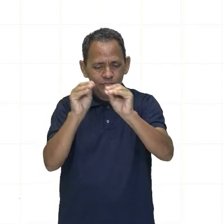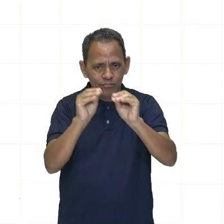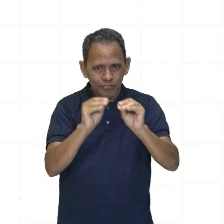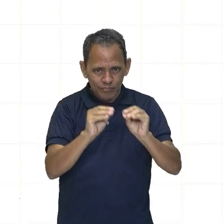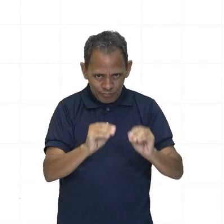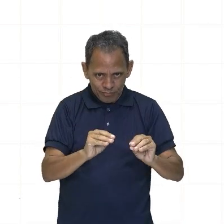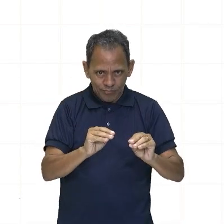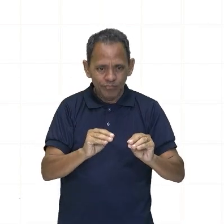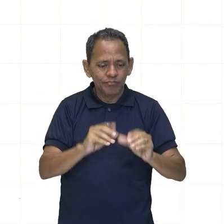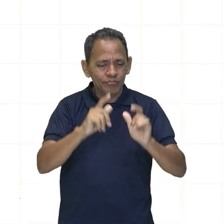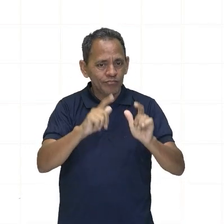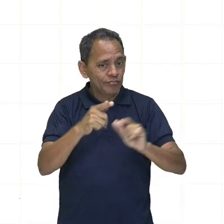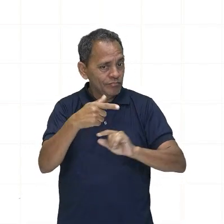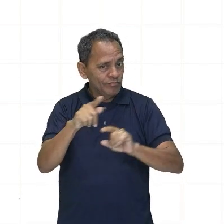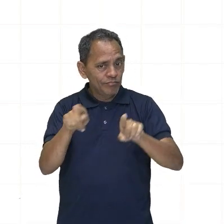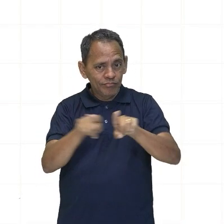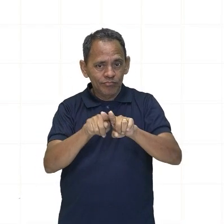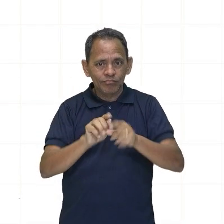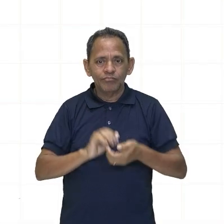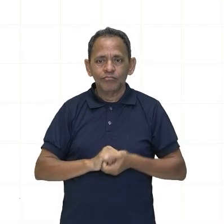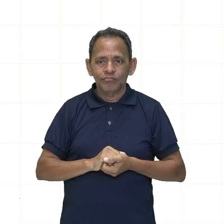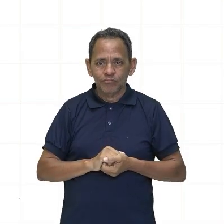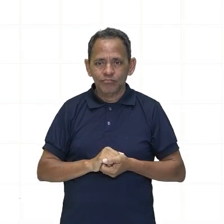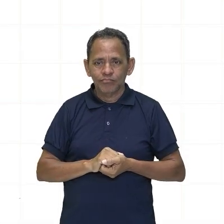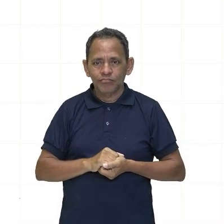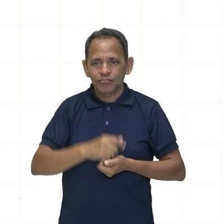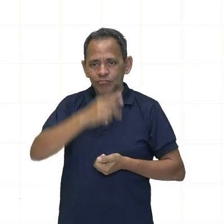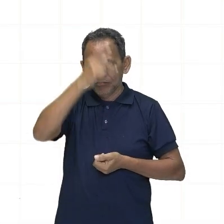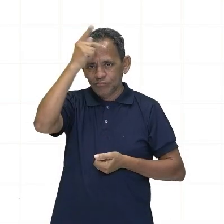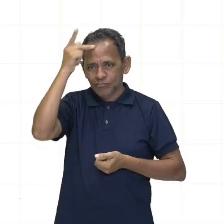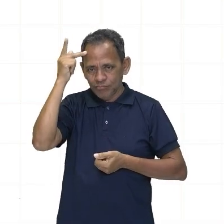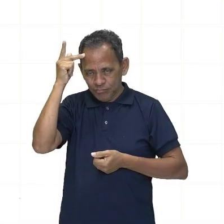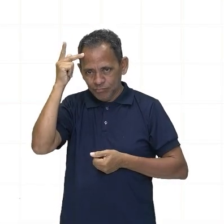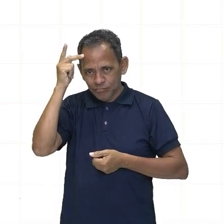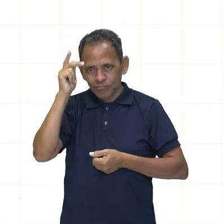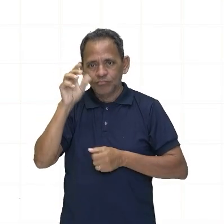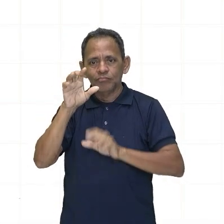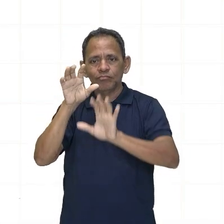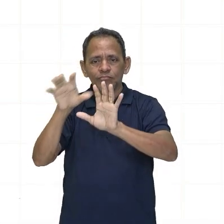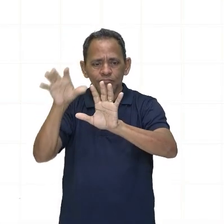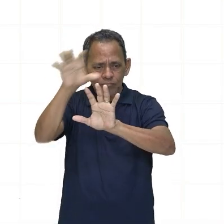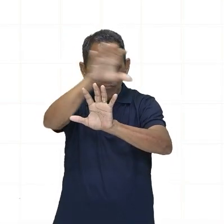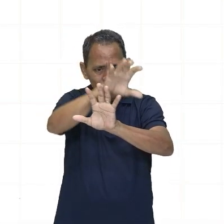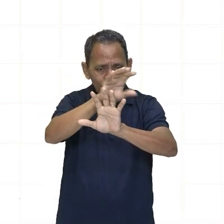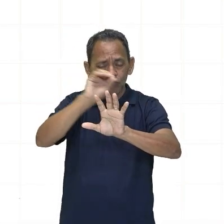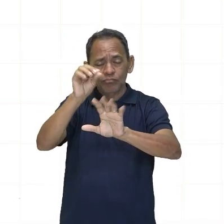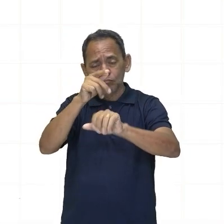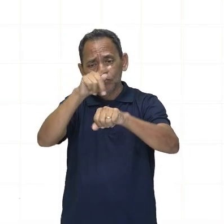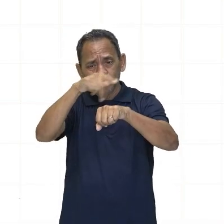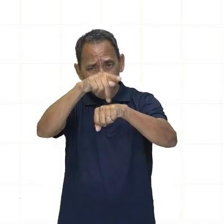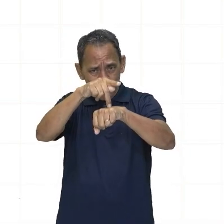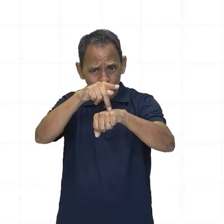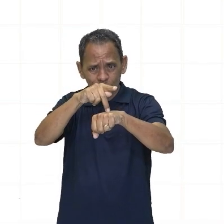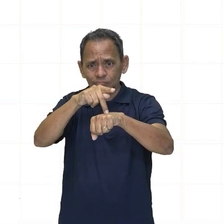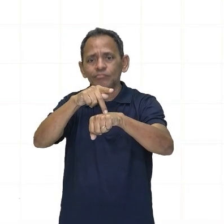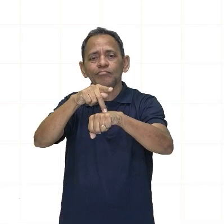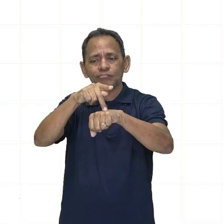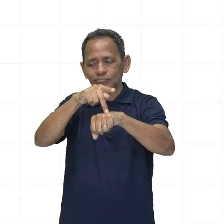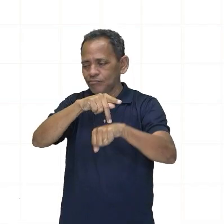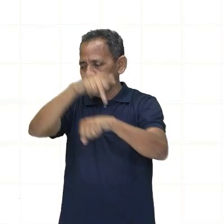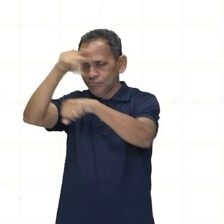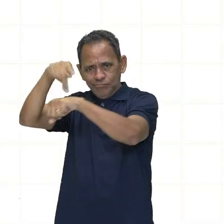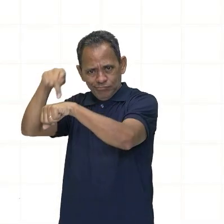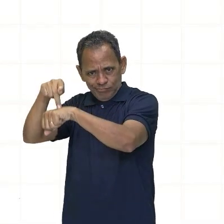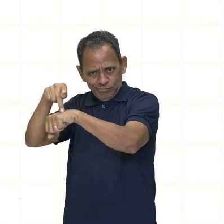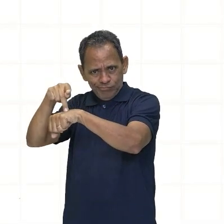tá bom? Então, deslocamento de indivíduos de uma região para outra ou de um país para outro